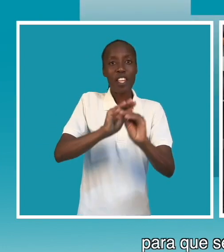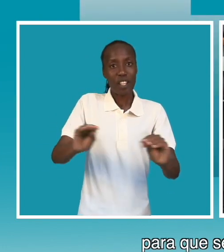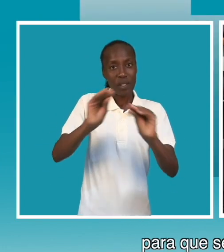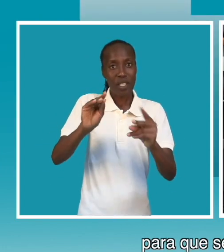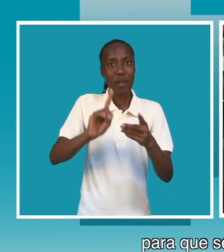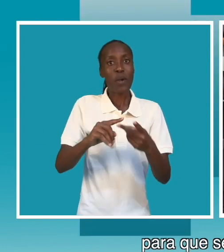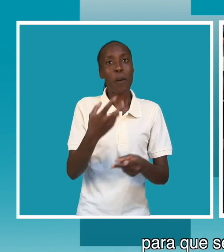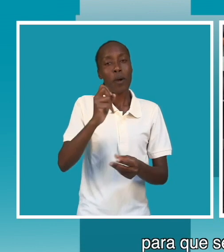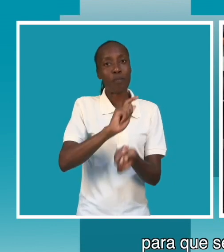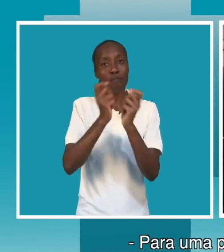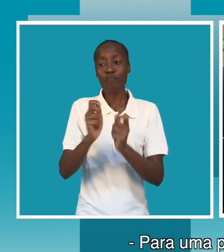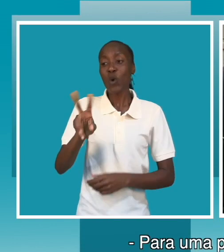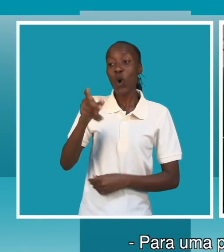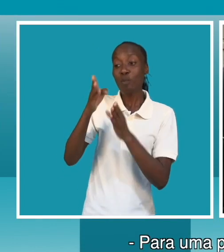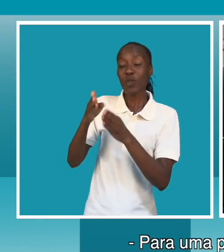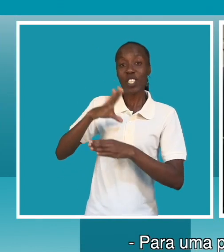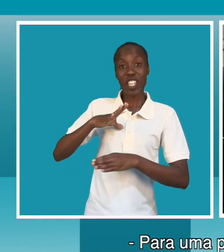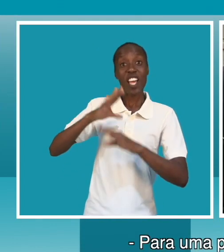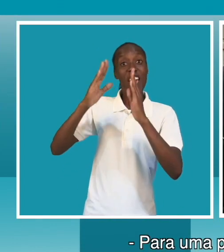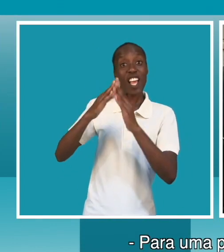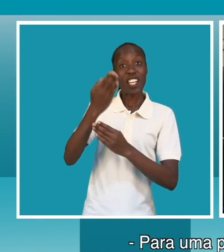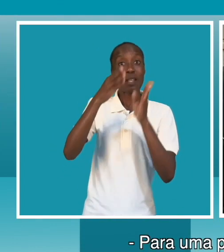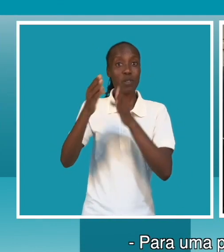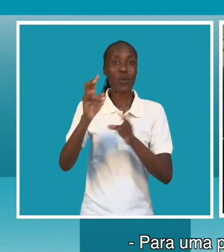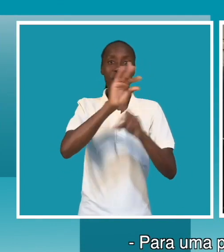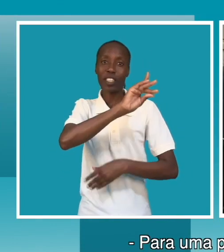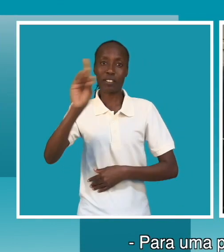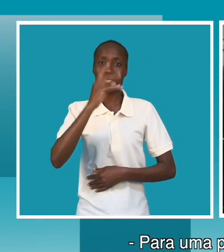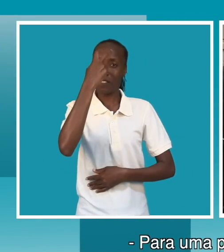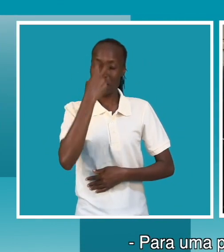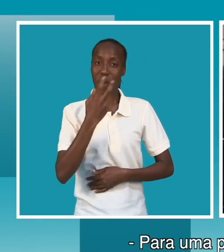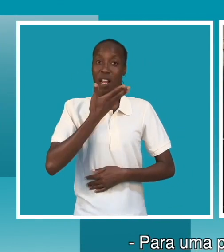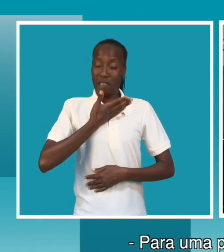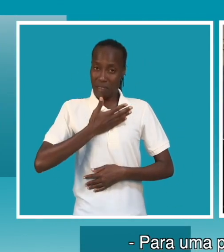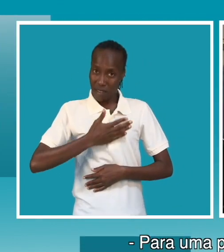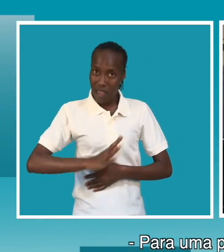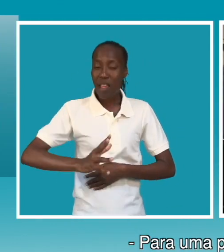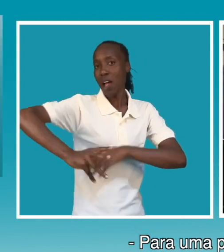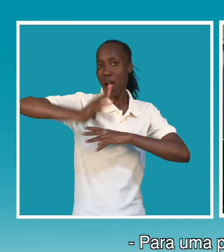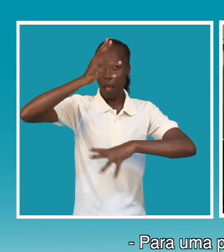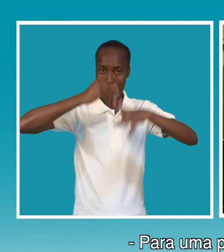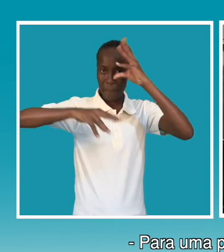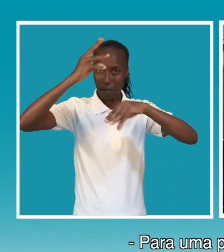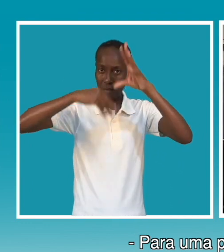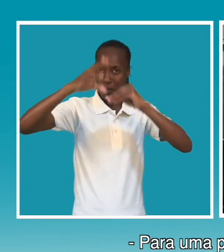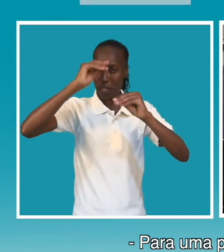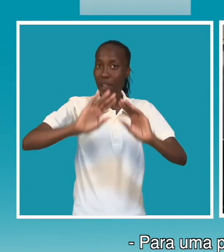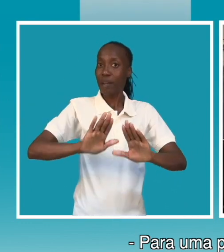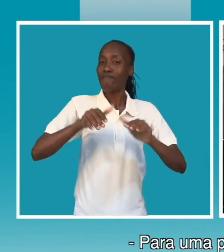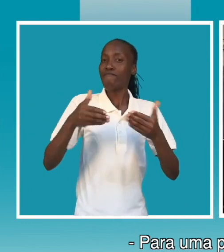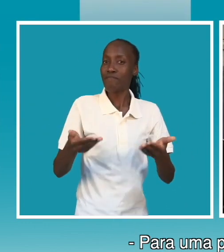que, ao posterior, ganhe a sua autonomia. E para quem está em casa, é uma pessoa com deficiência visual e queira também aprender